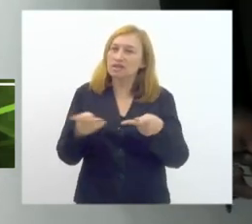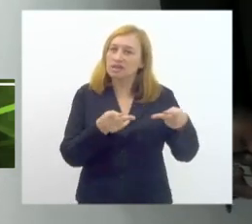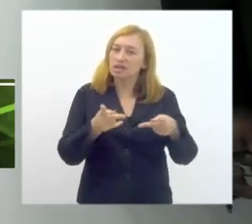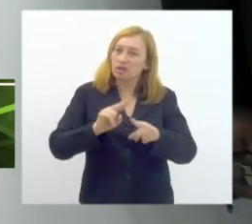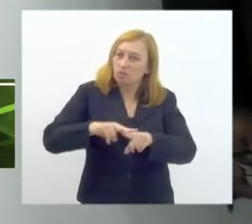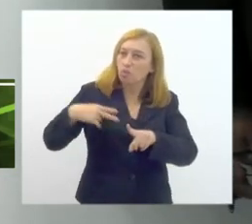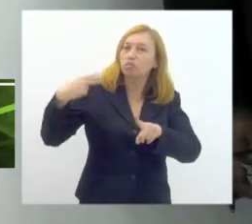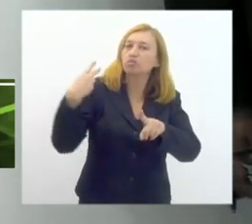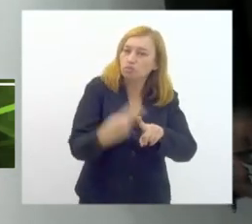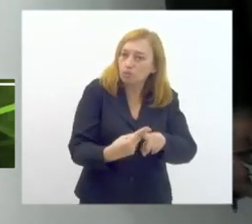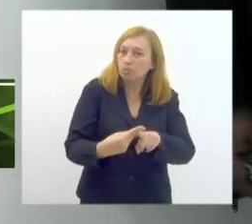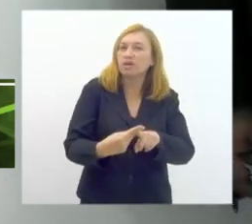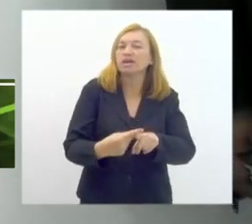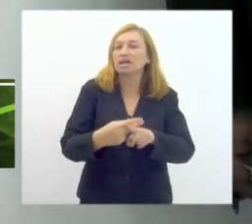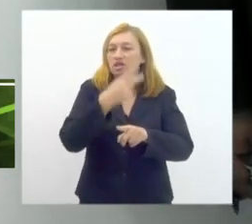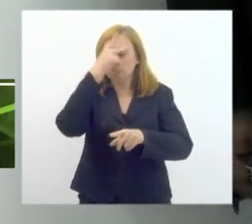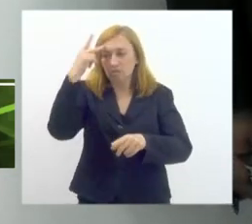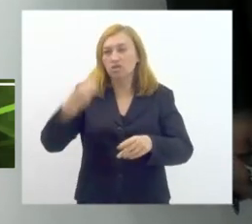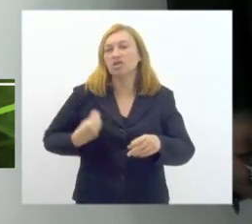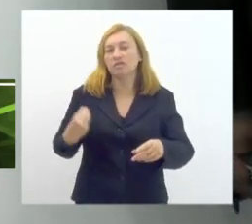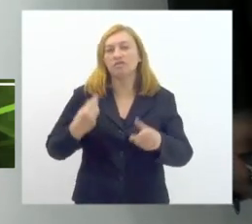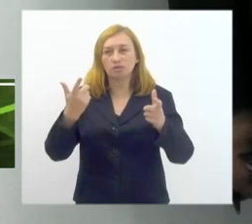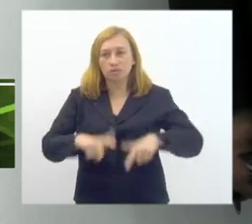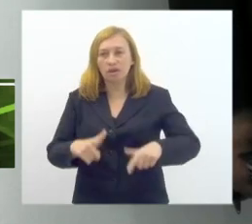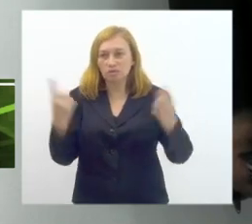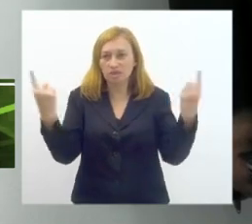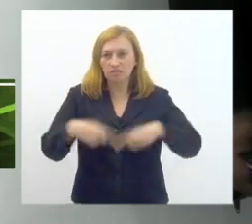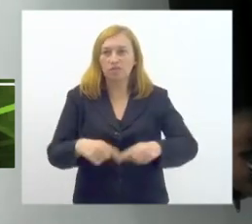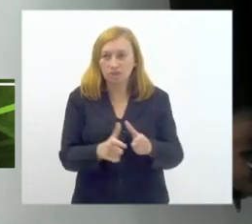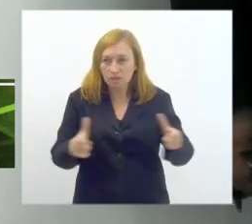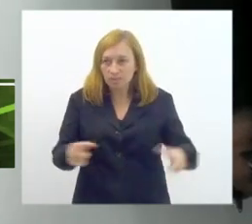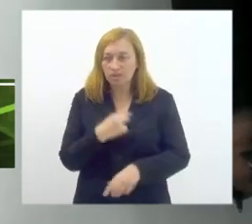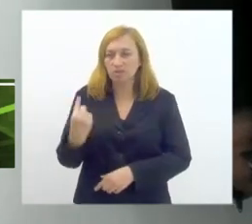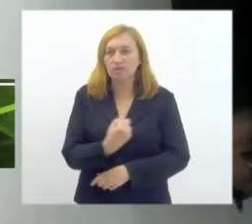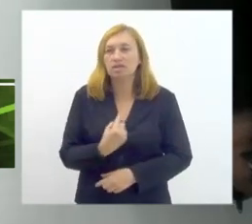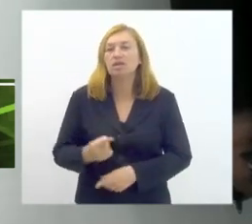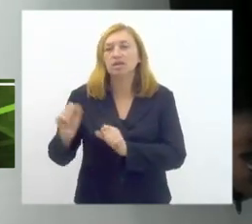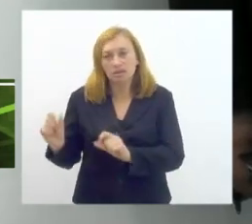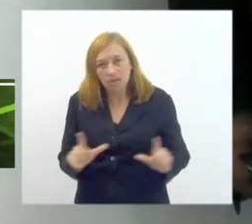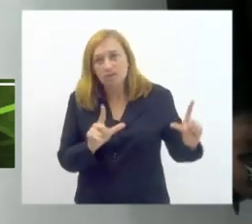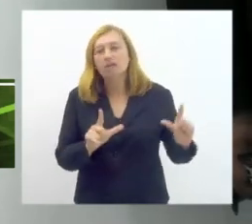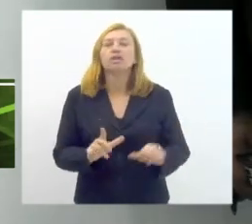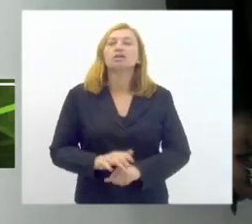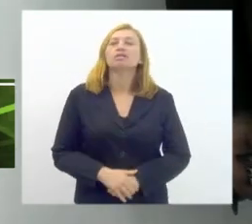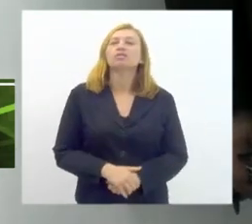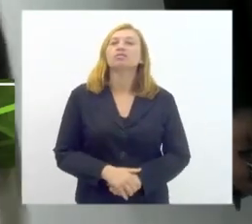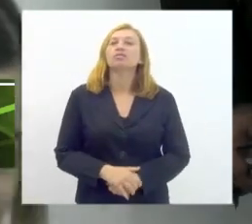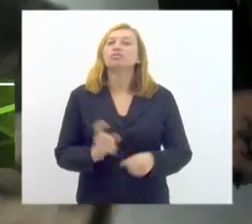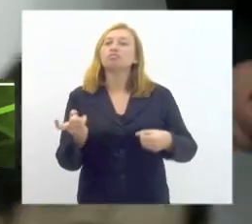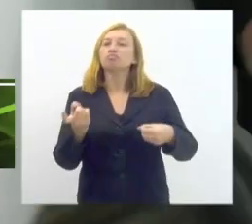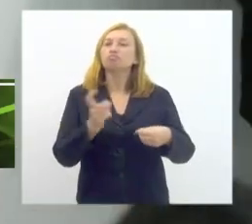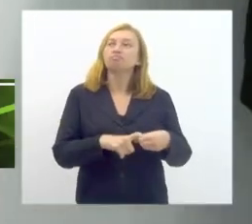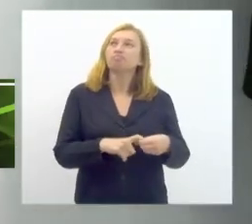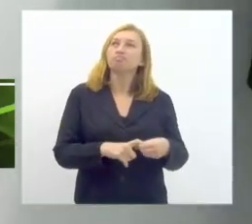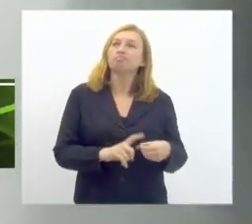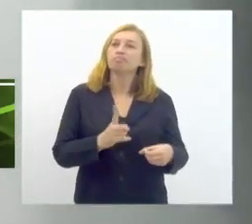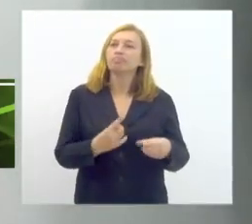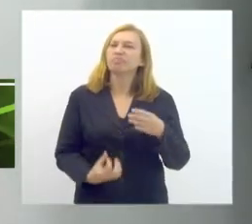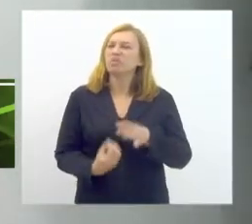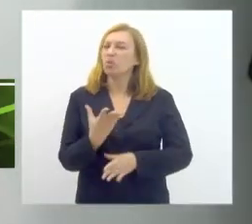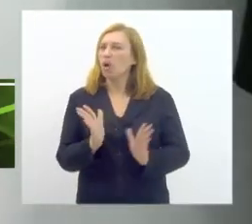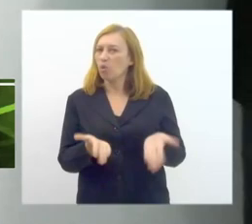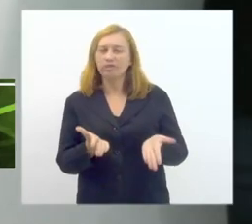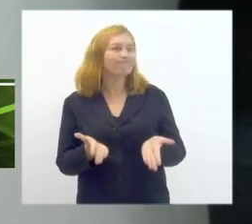um desafio ainda maior para todos nós. Pode passar, por favor. O consórcio não nasceu